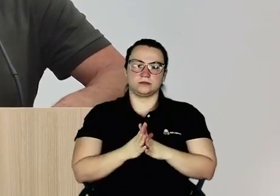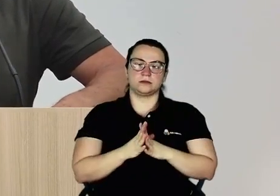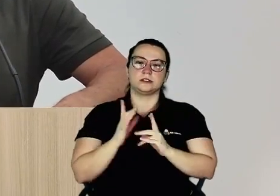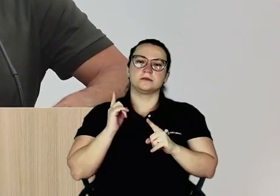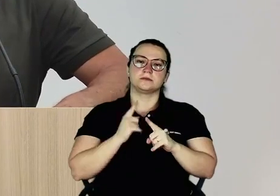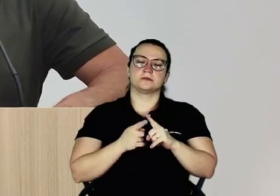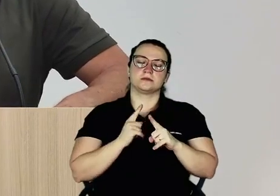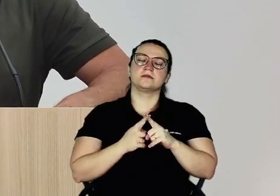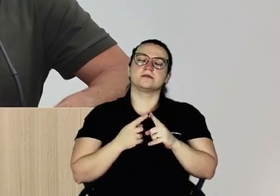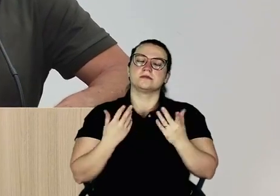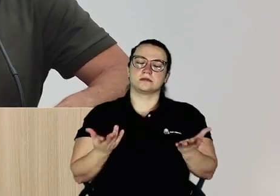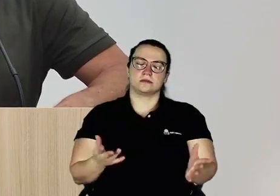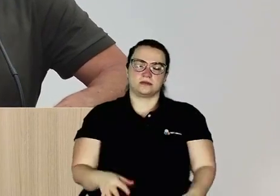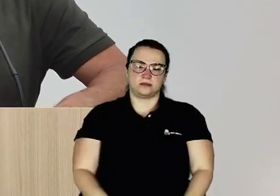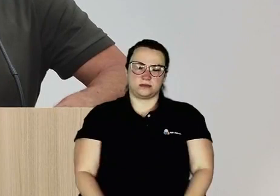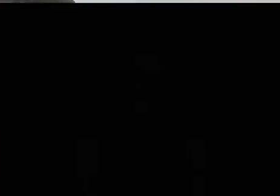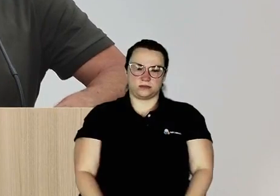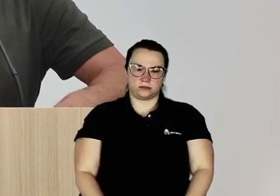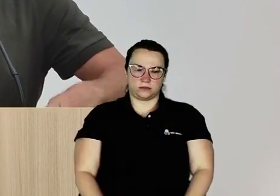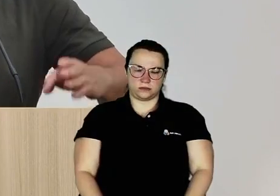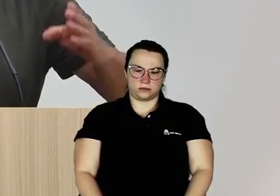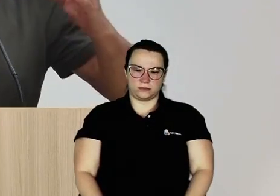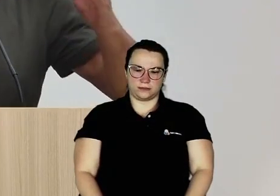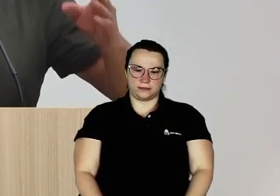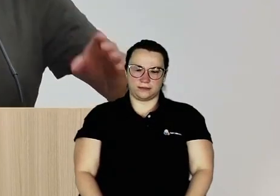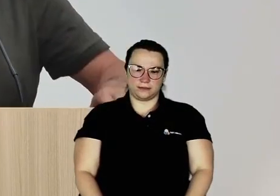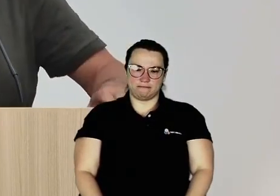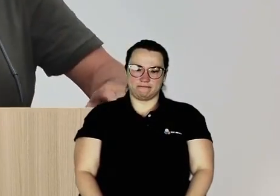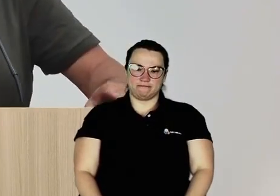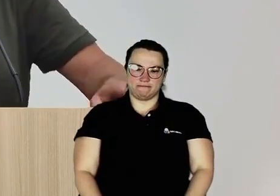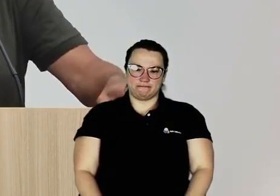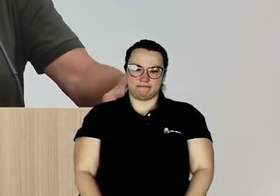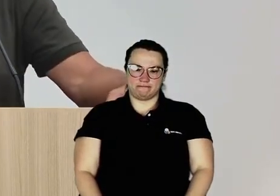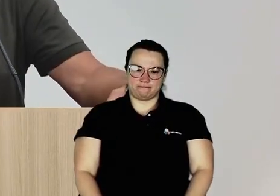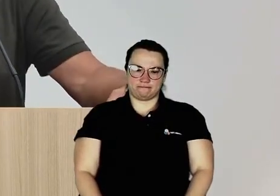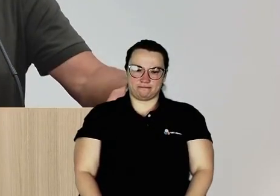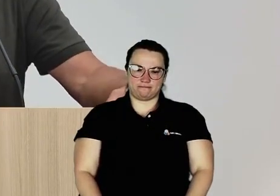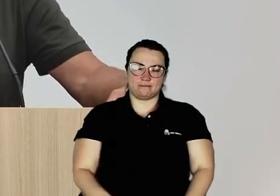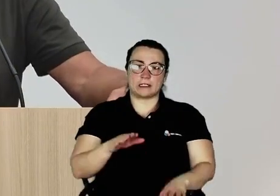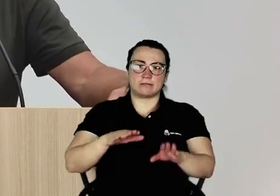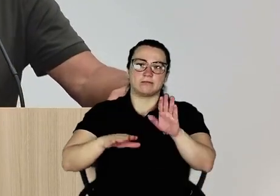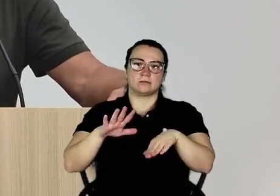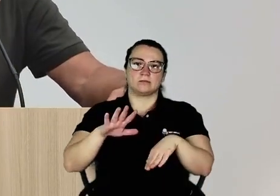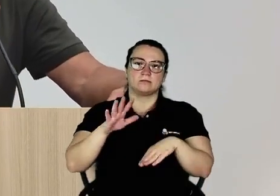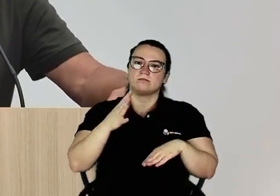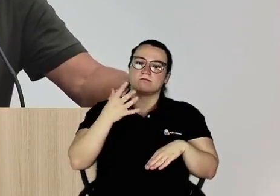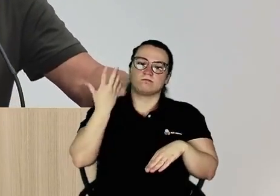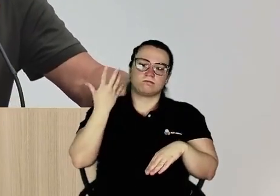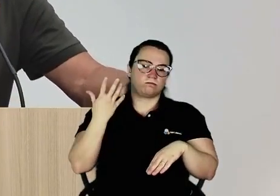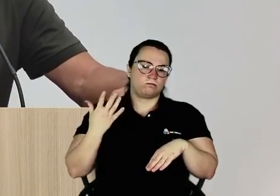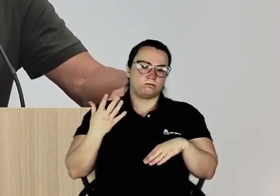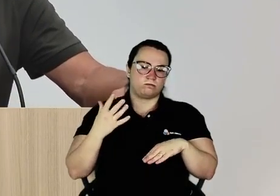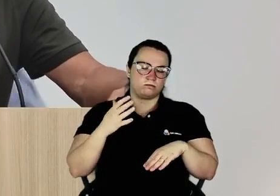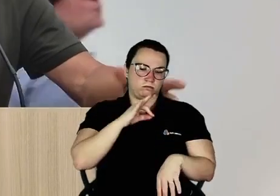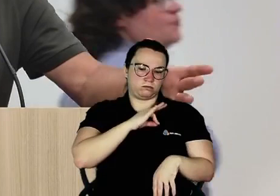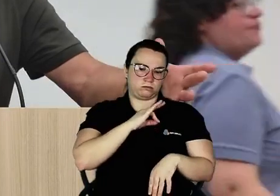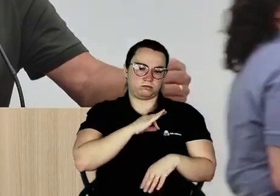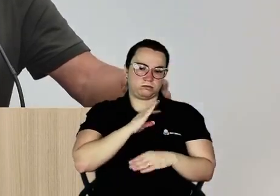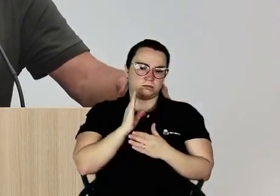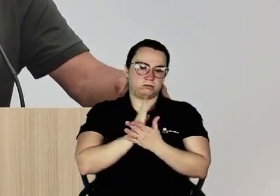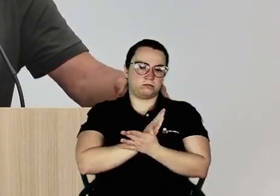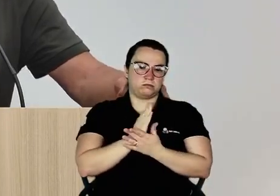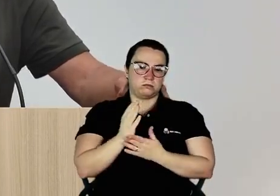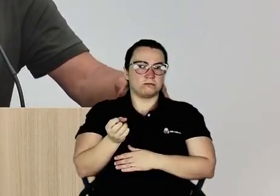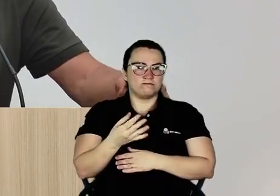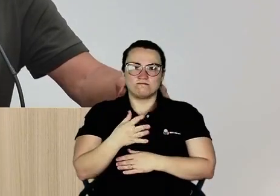isso daí? Porque, de repente, tem uma ocorrência, como alguns policiais novos aqui, eles não sabem